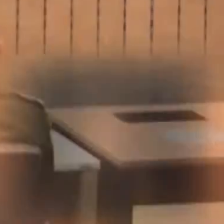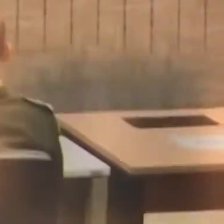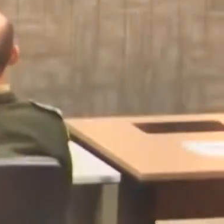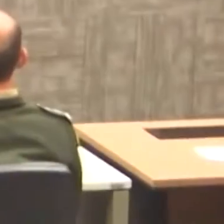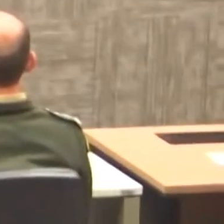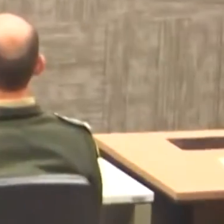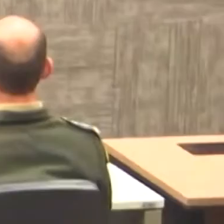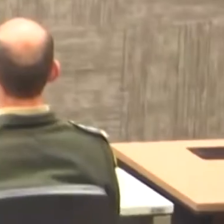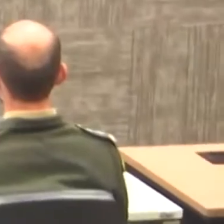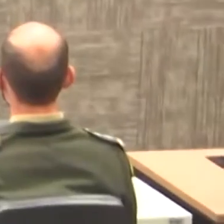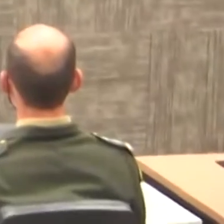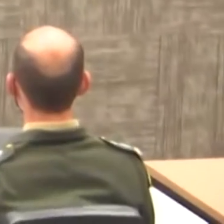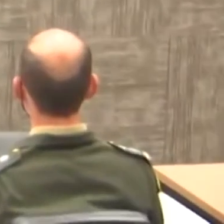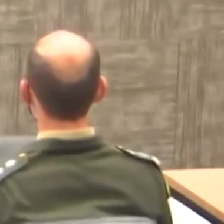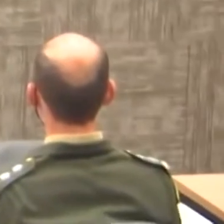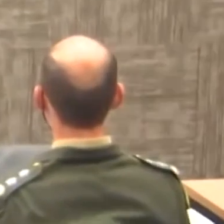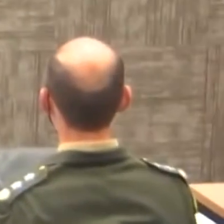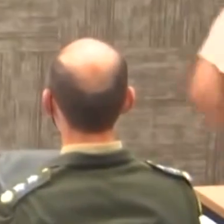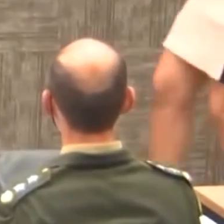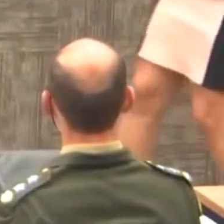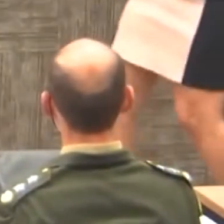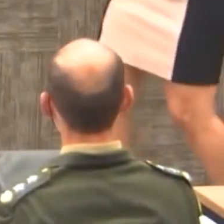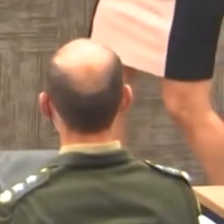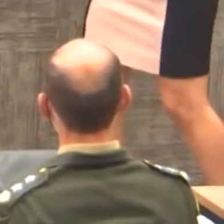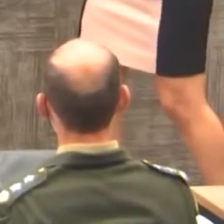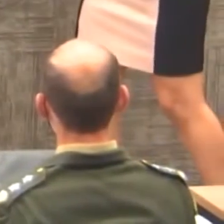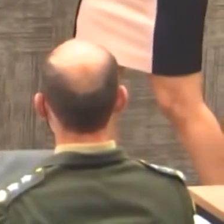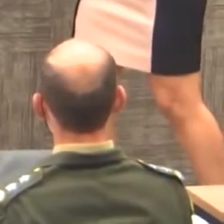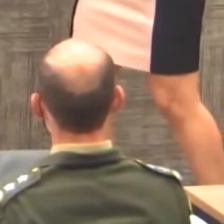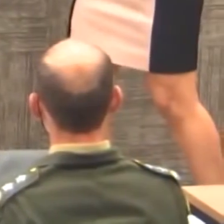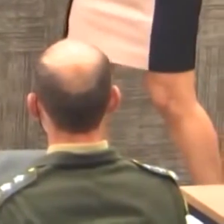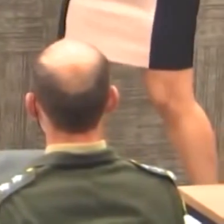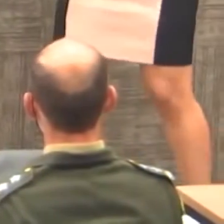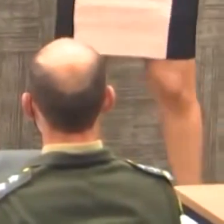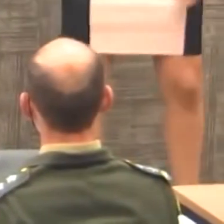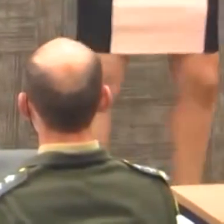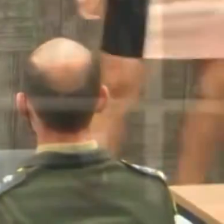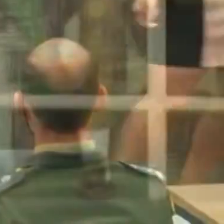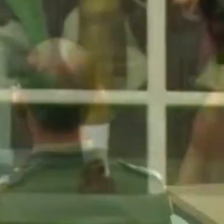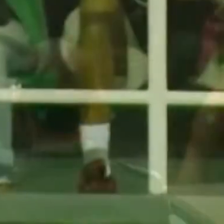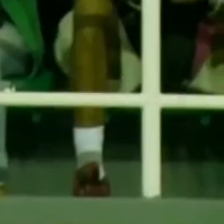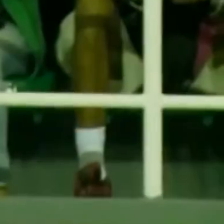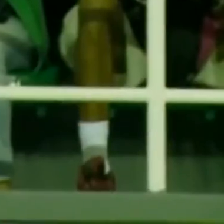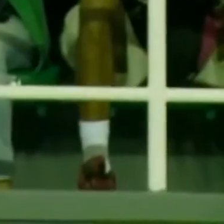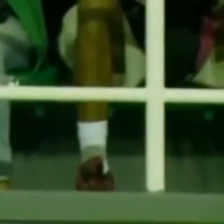grande integração, né? Trabalho em conjunto, foi isso que fez o diferencial.